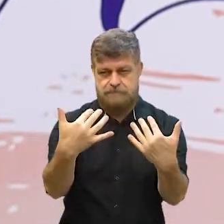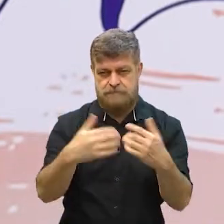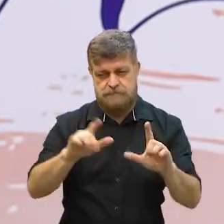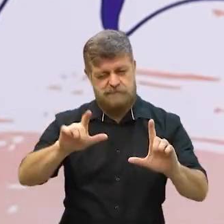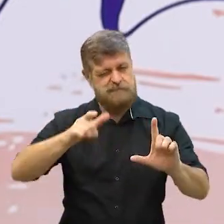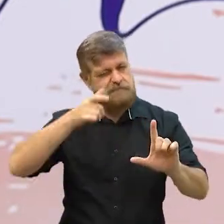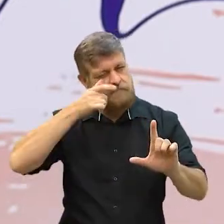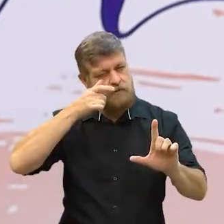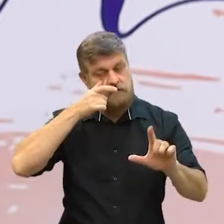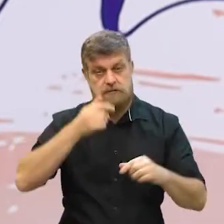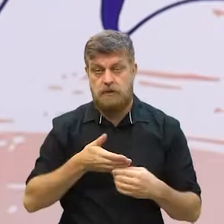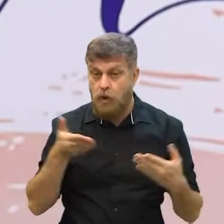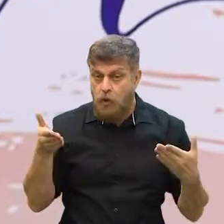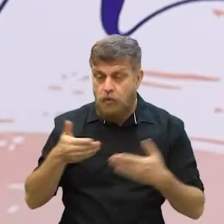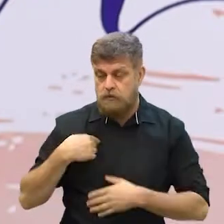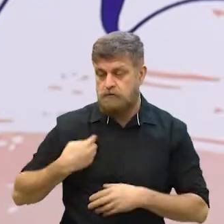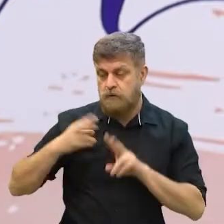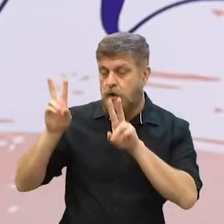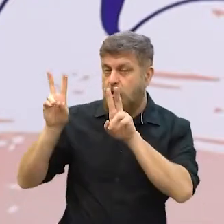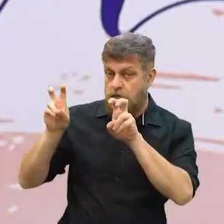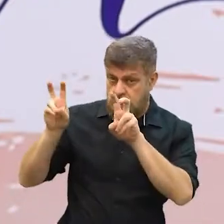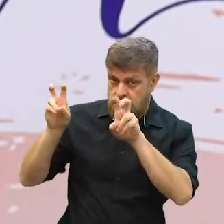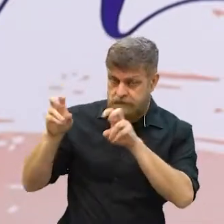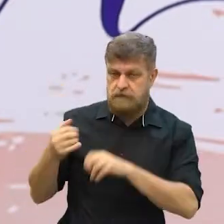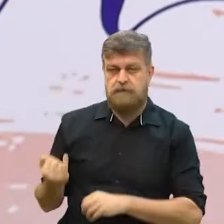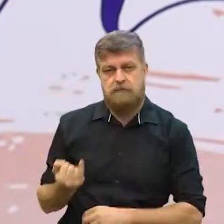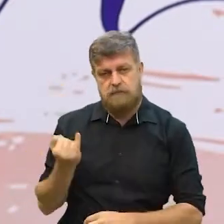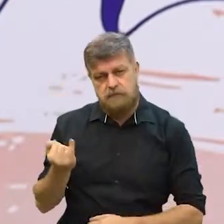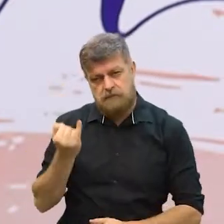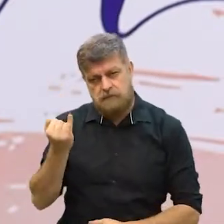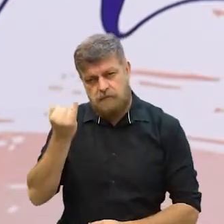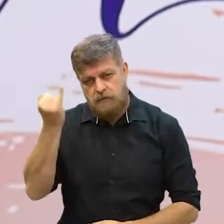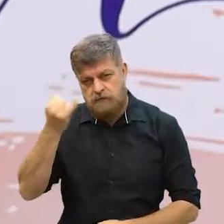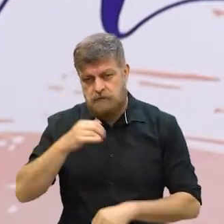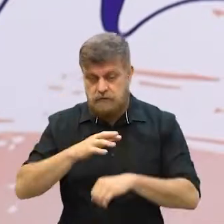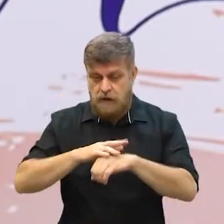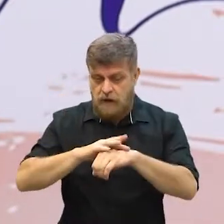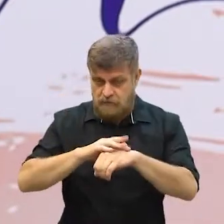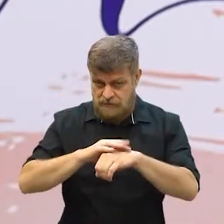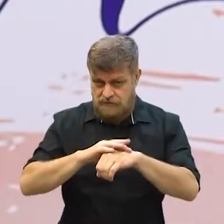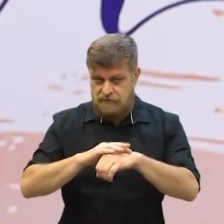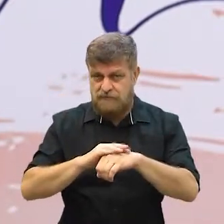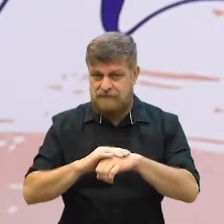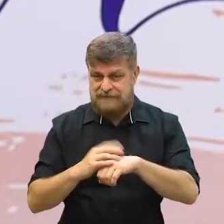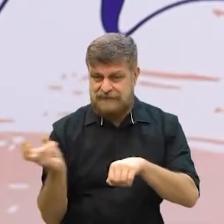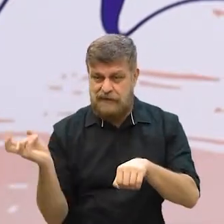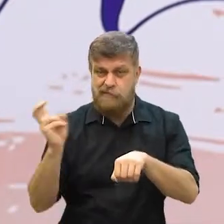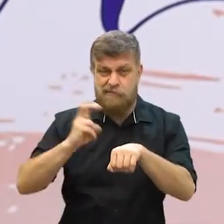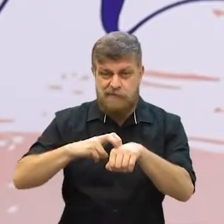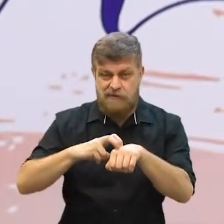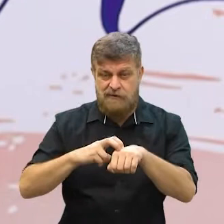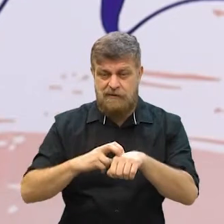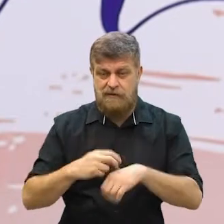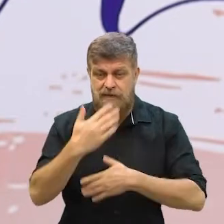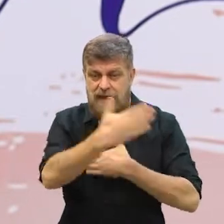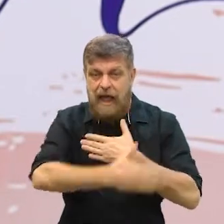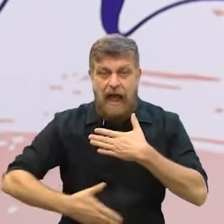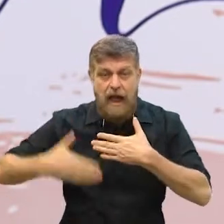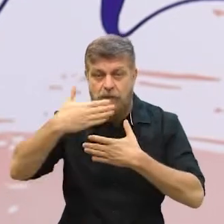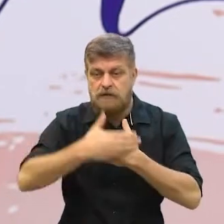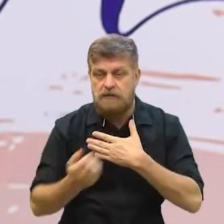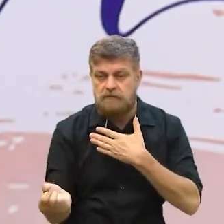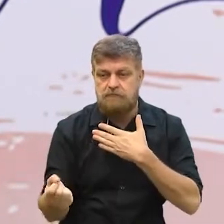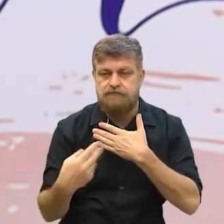e audiência. Hoje a gente vai falar sobre um tema bastante importante, uma doença infecto-contagiosa que atinge a imunidade do